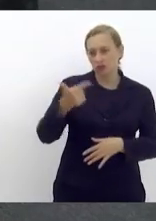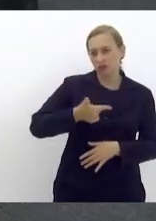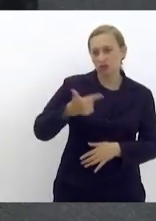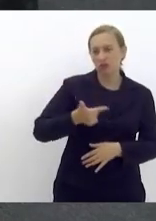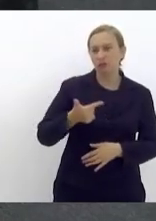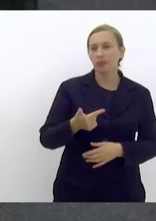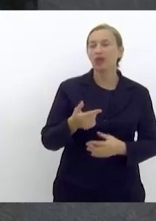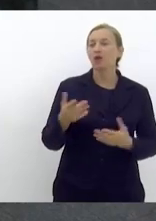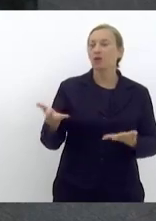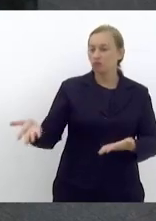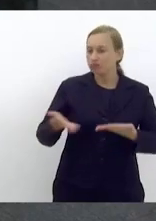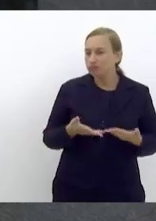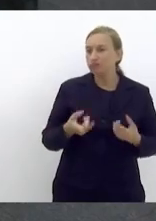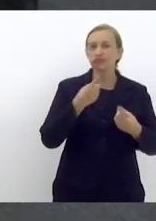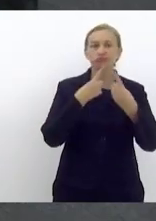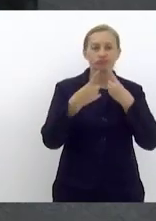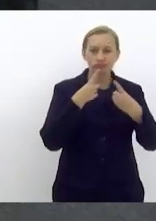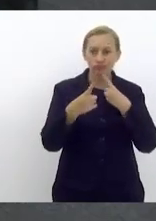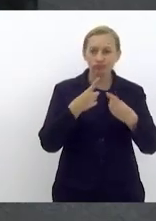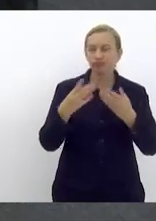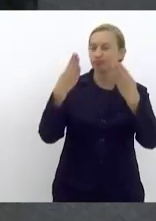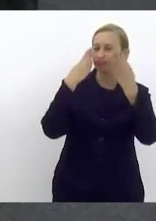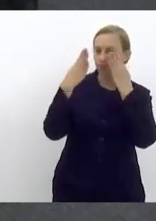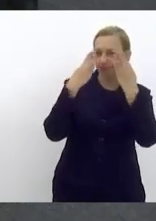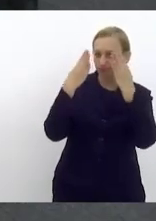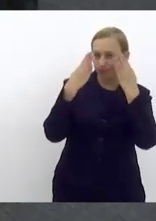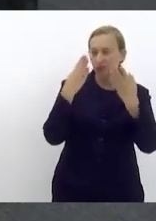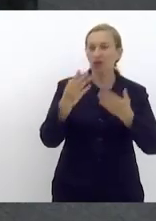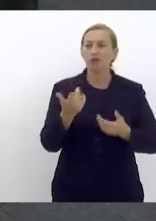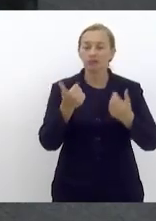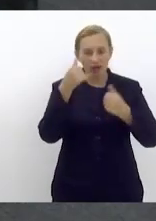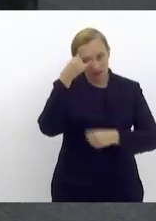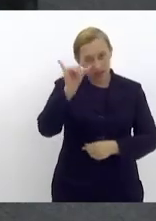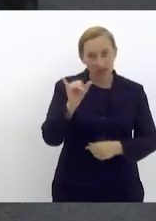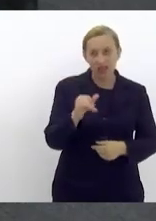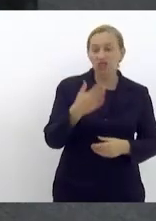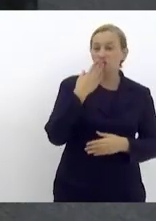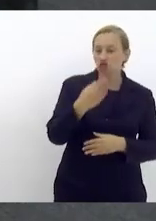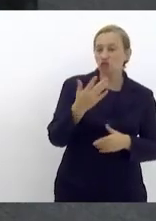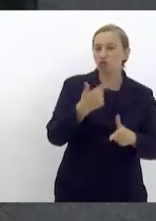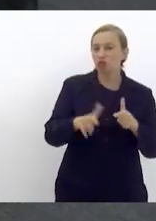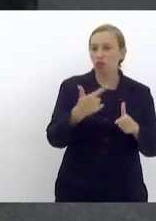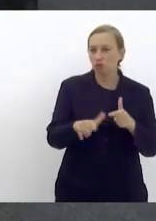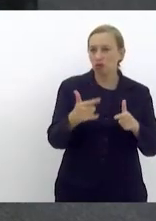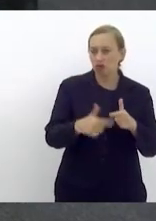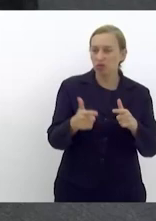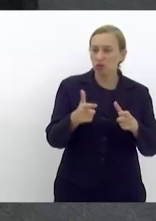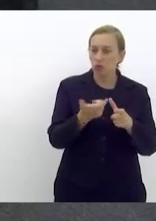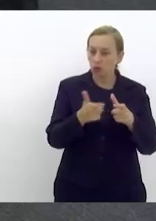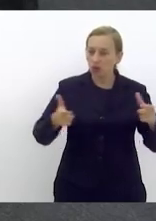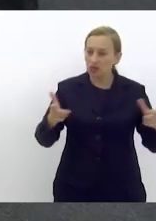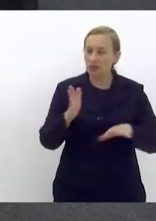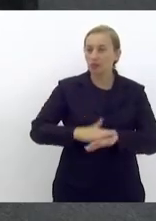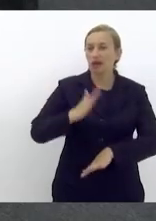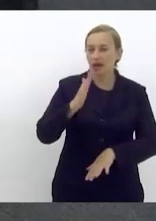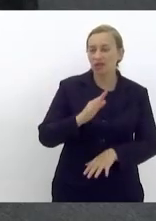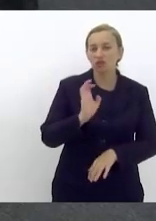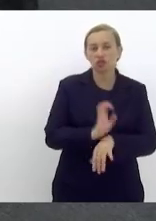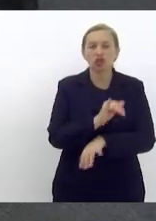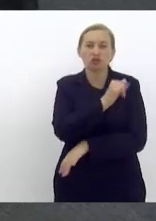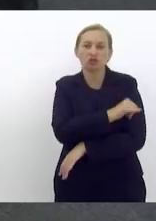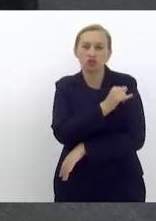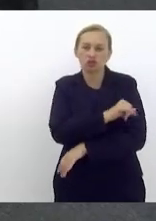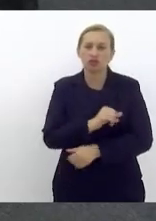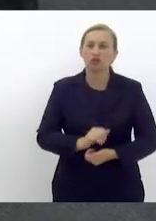gente faça esse debate a respeito dos psicólogos, para evitar que esse tipo de problema se torne mais um problema endêmico no estado do